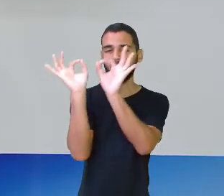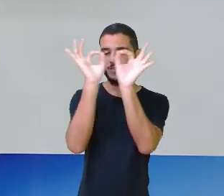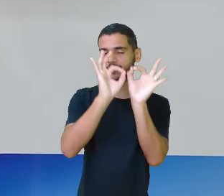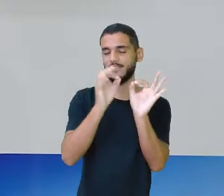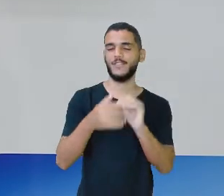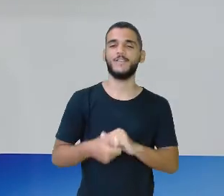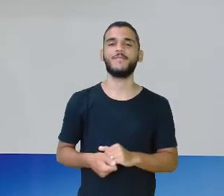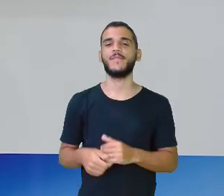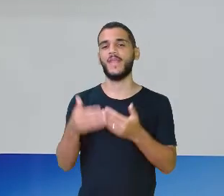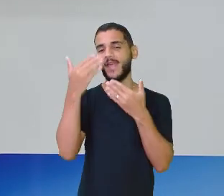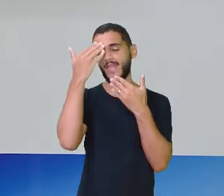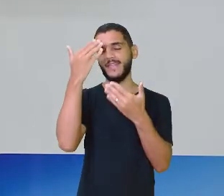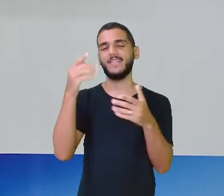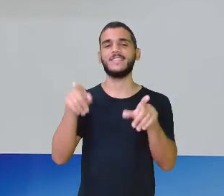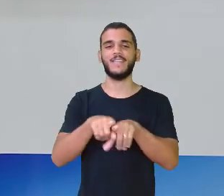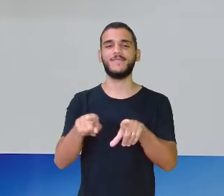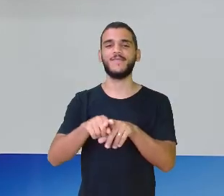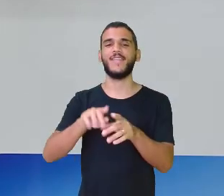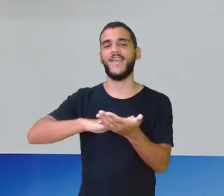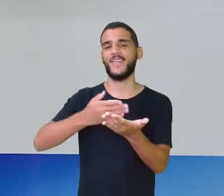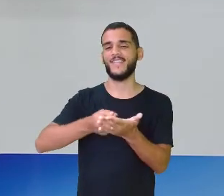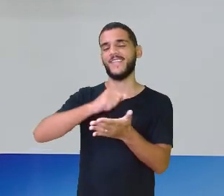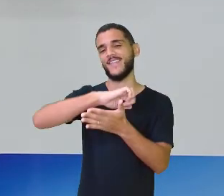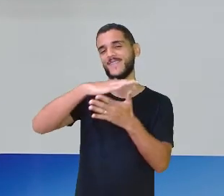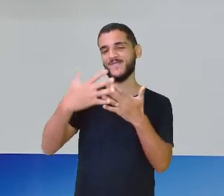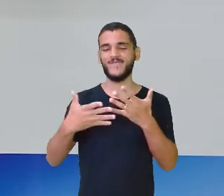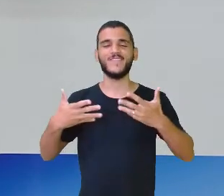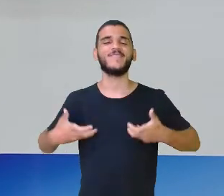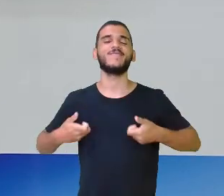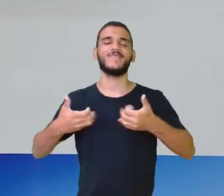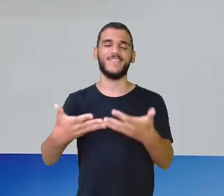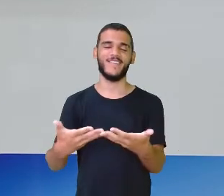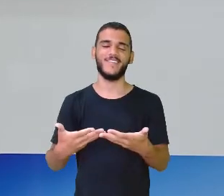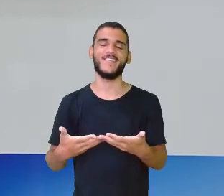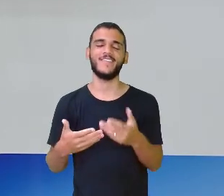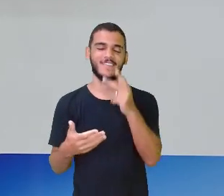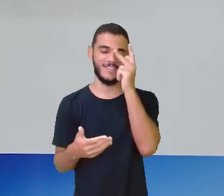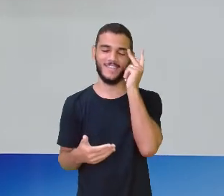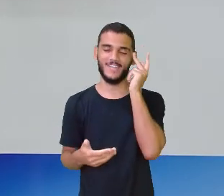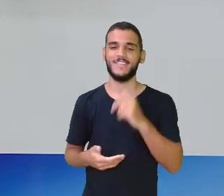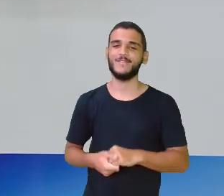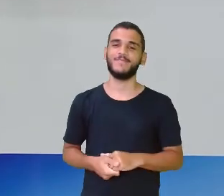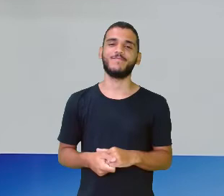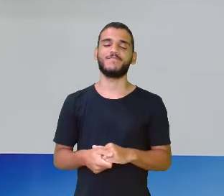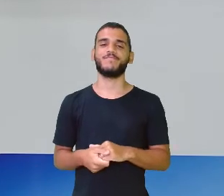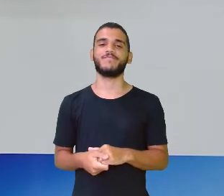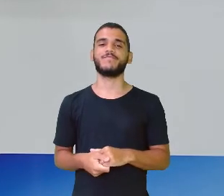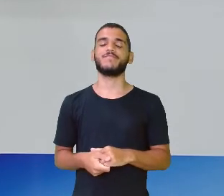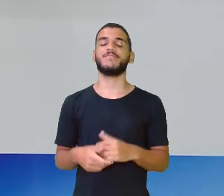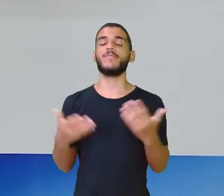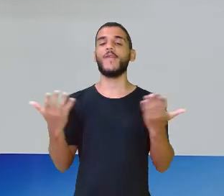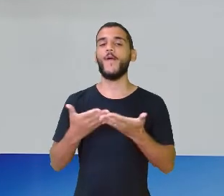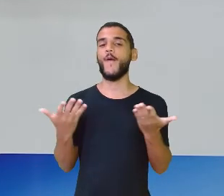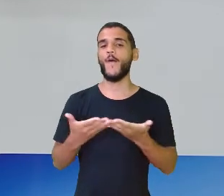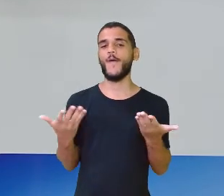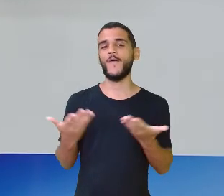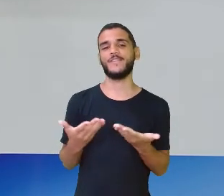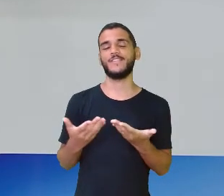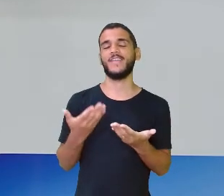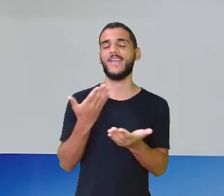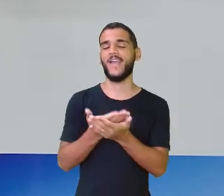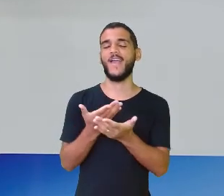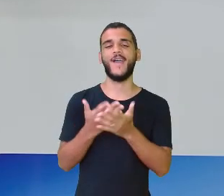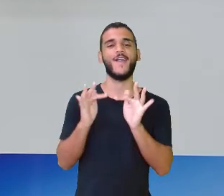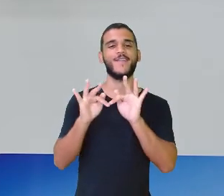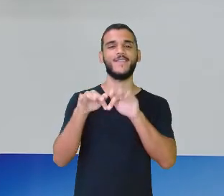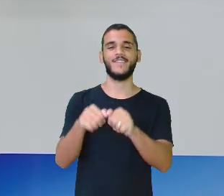tá? Agradeço também a meu intérprete maravilhoso, Clisma. E, pessoal, por hoje a nossa aula chegou